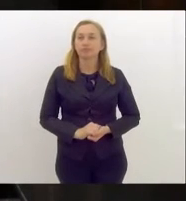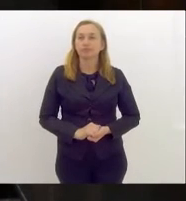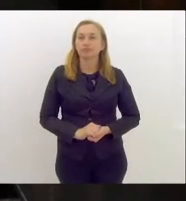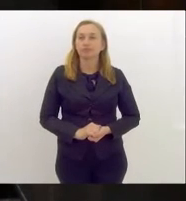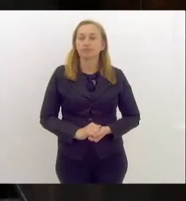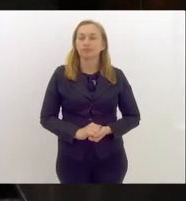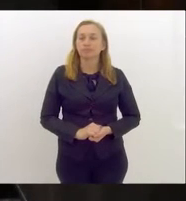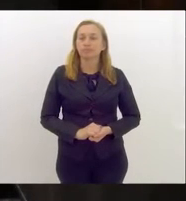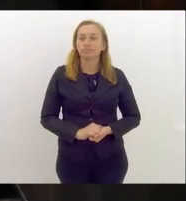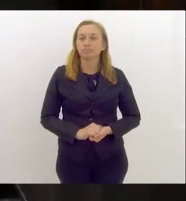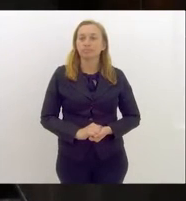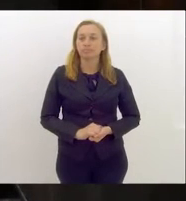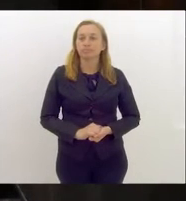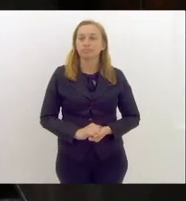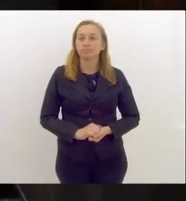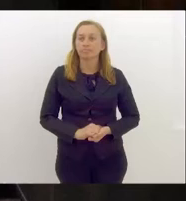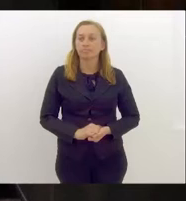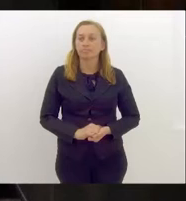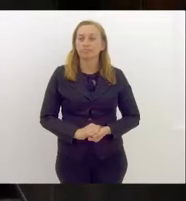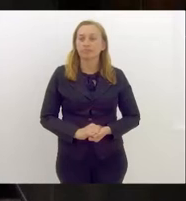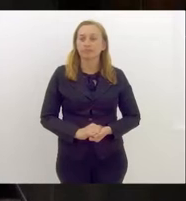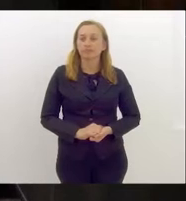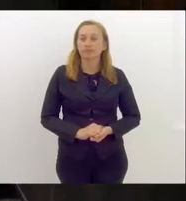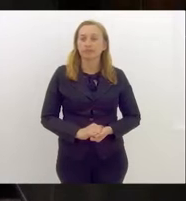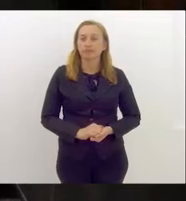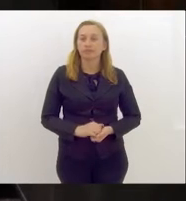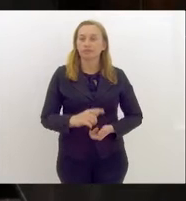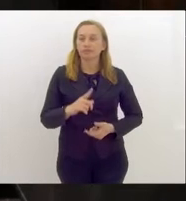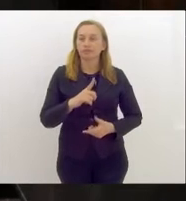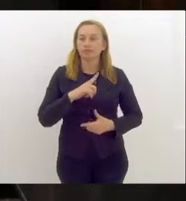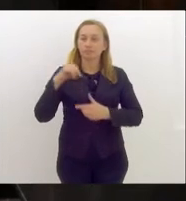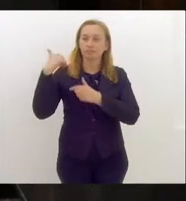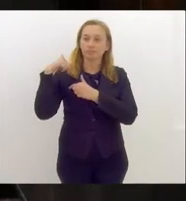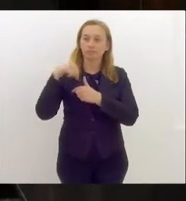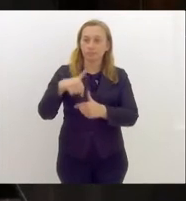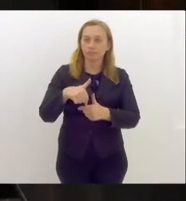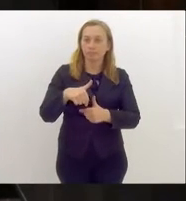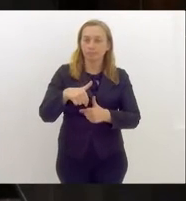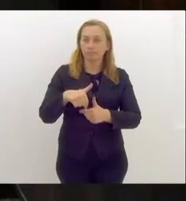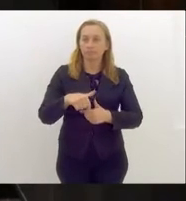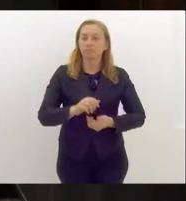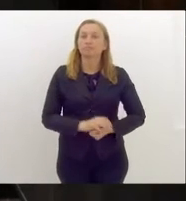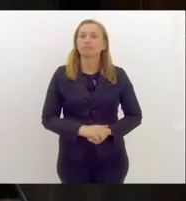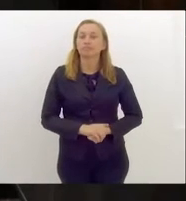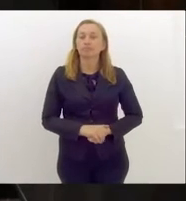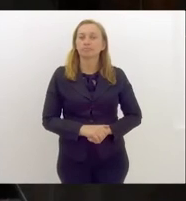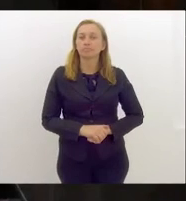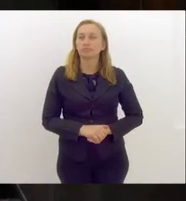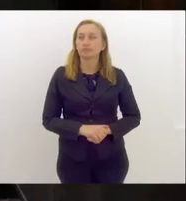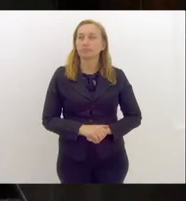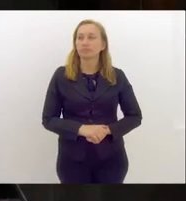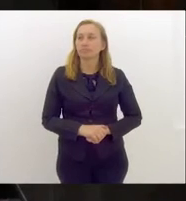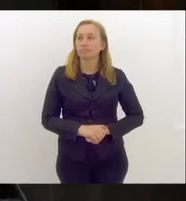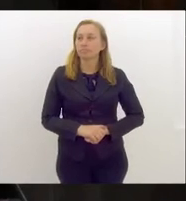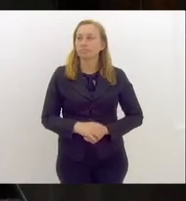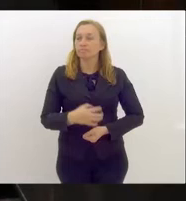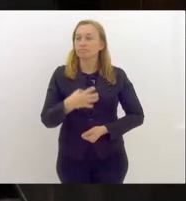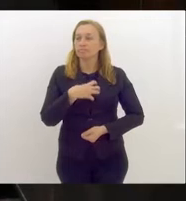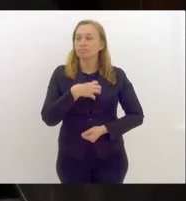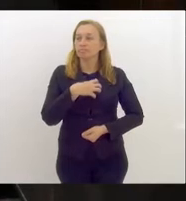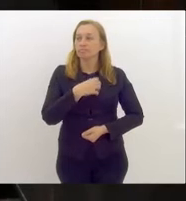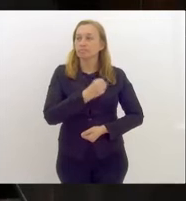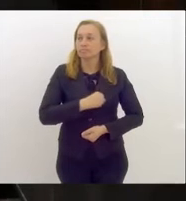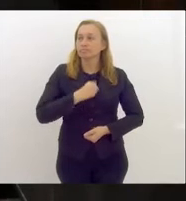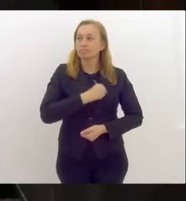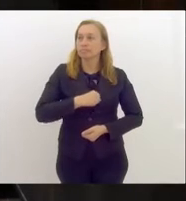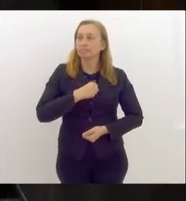passaram a ter posições Ultra conservadoras e até assistir sentir saudades e pedir